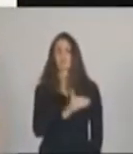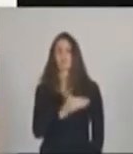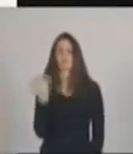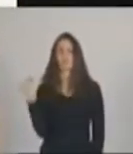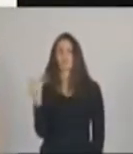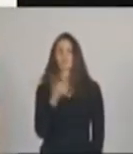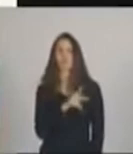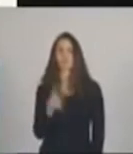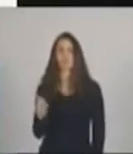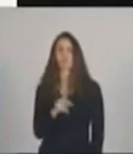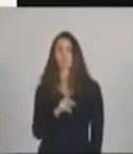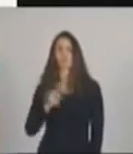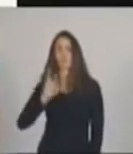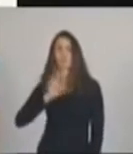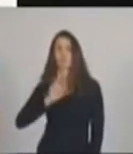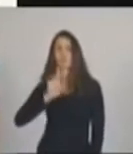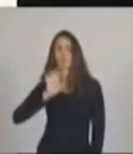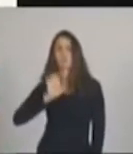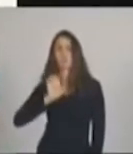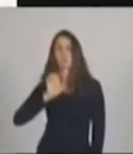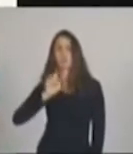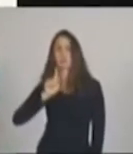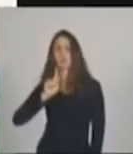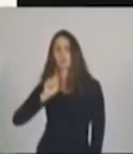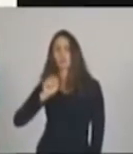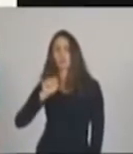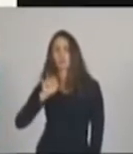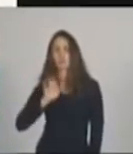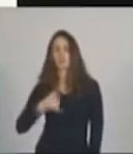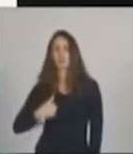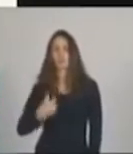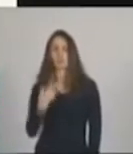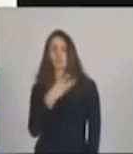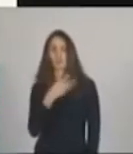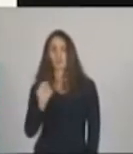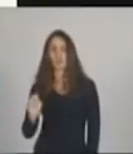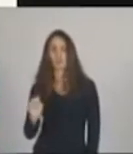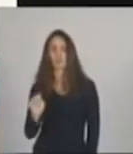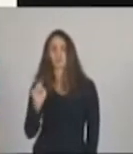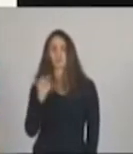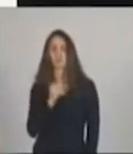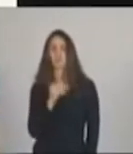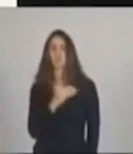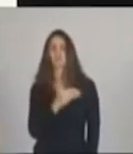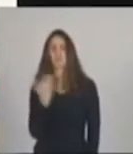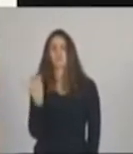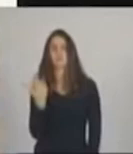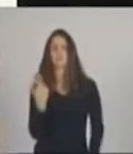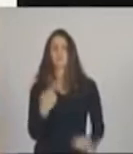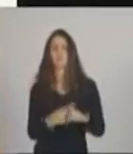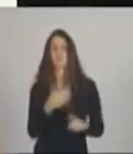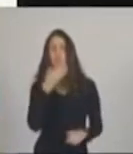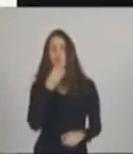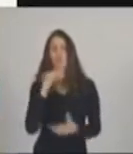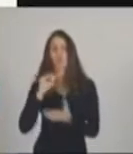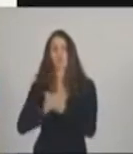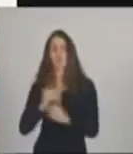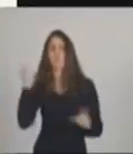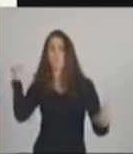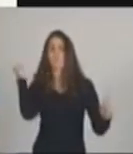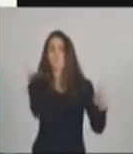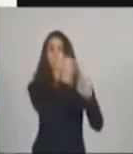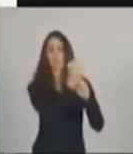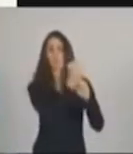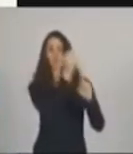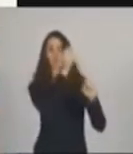Regiane Caetano, de Rio Bananal, uma jovem de 38 anos, que foi vítima de feminicídio, mais uma